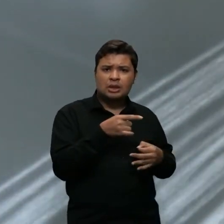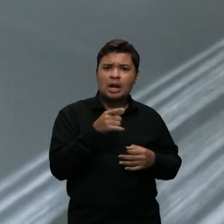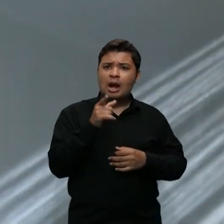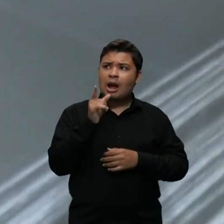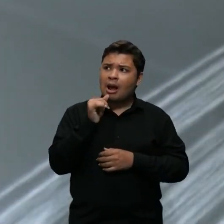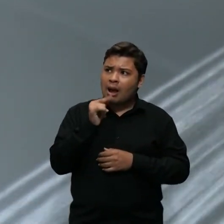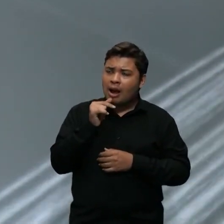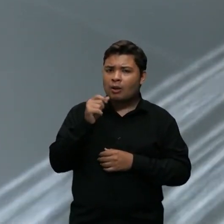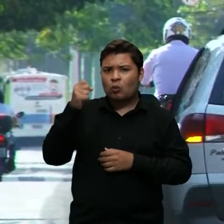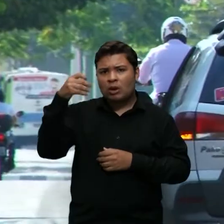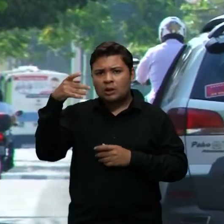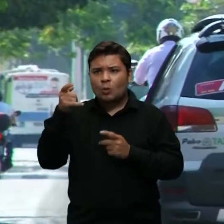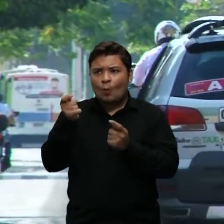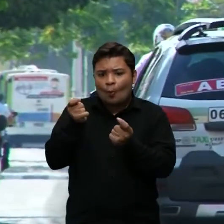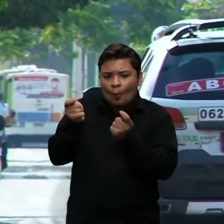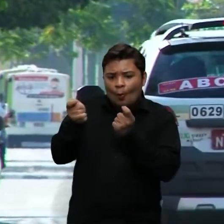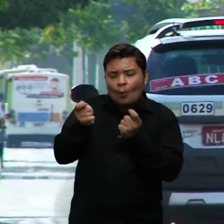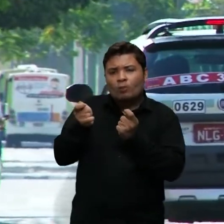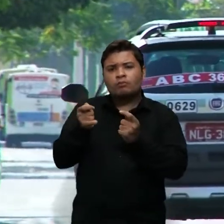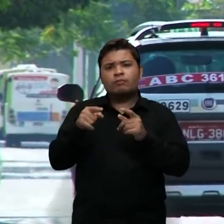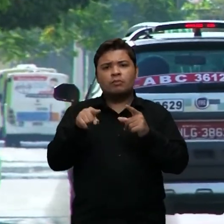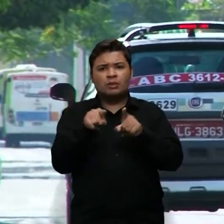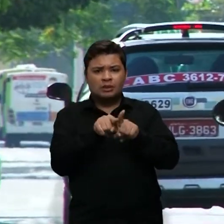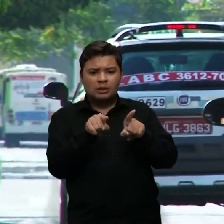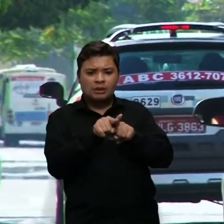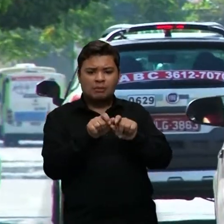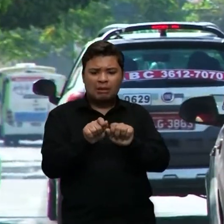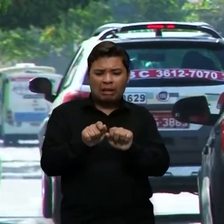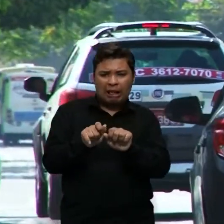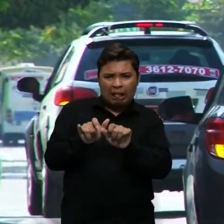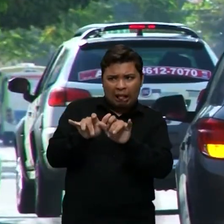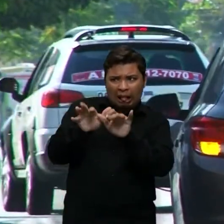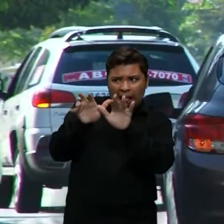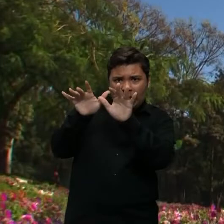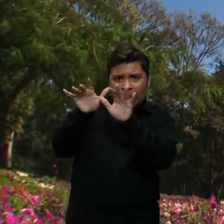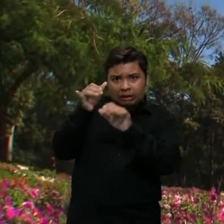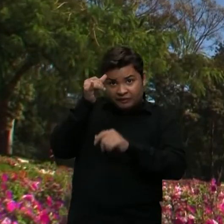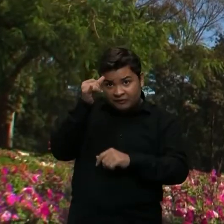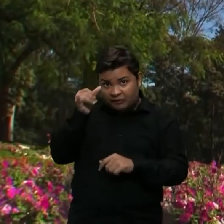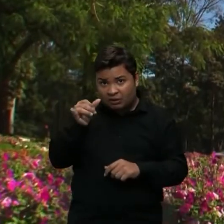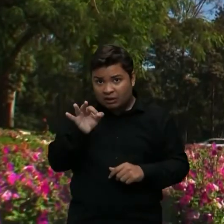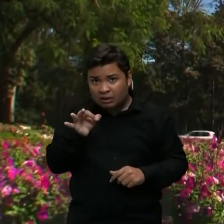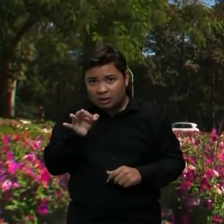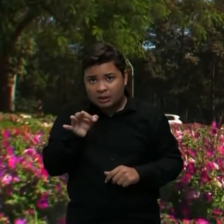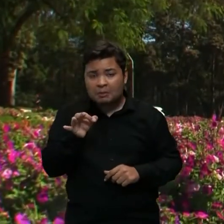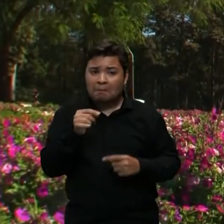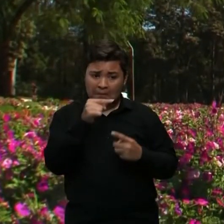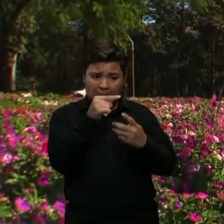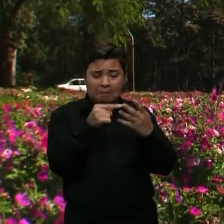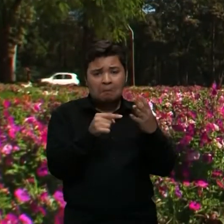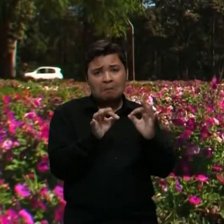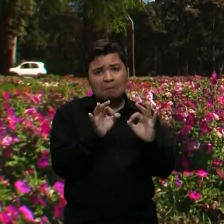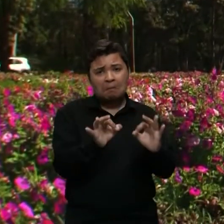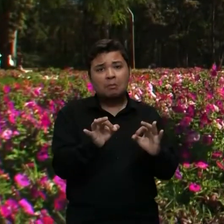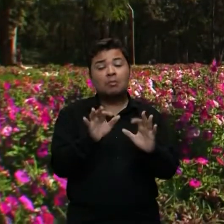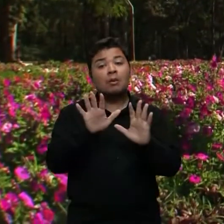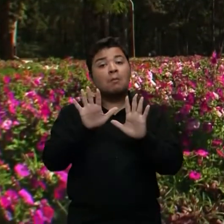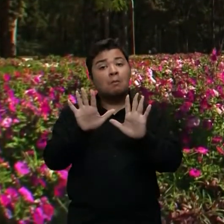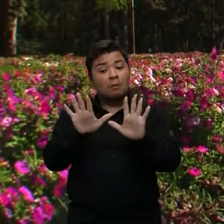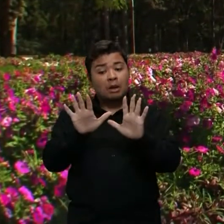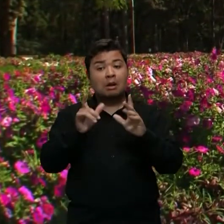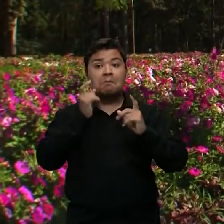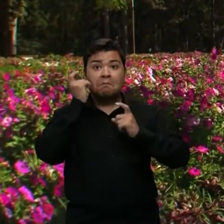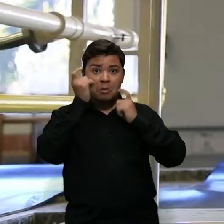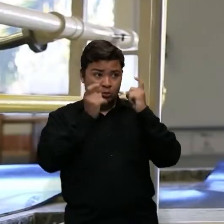e energia ou diminuir a emissão de gases na atmosfera. Tudo isso faz parte, mas a preocupação